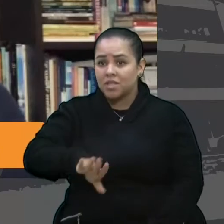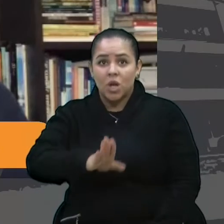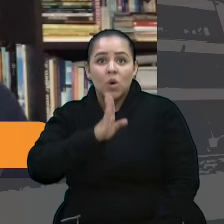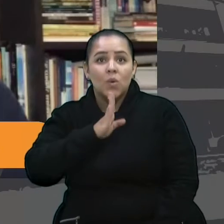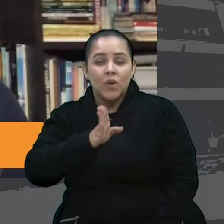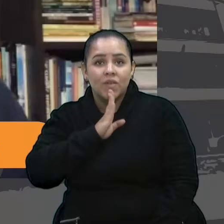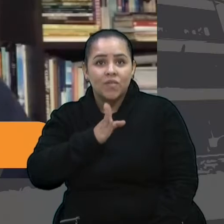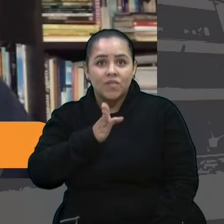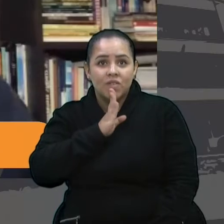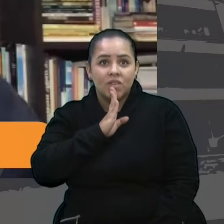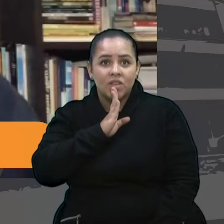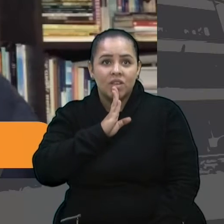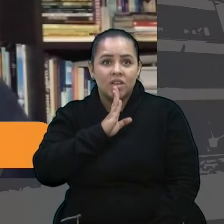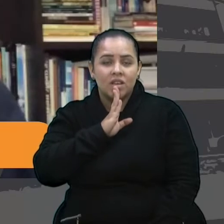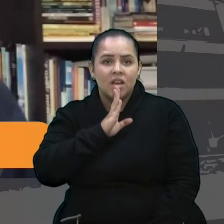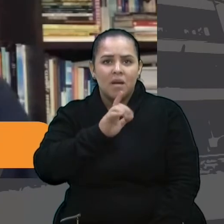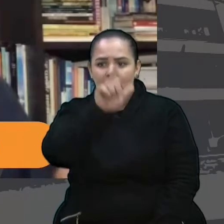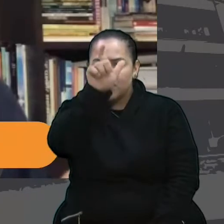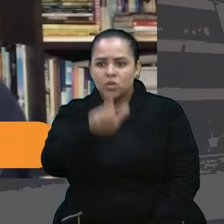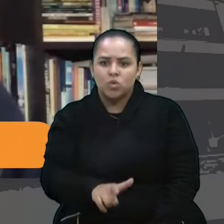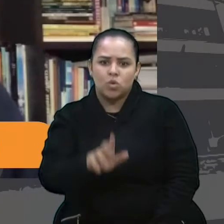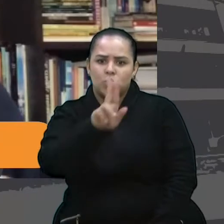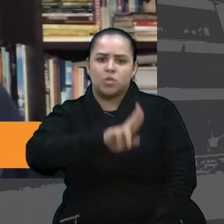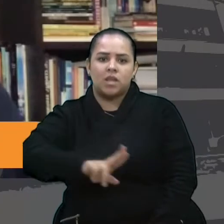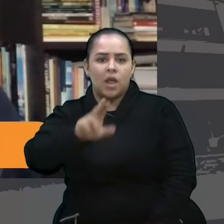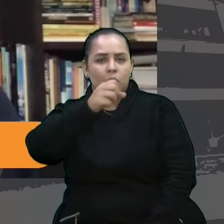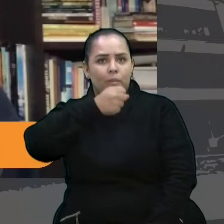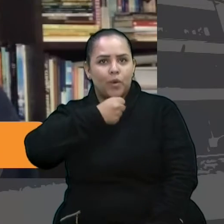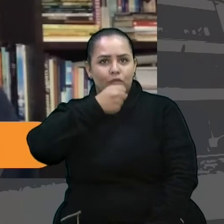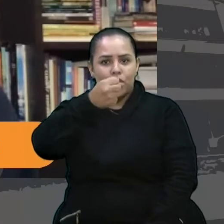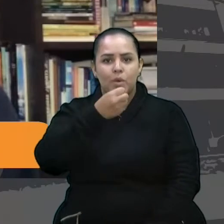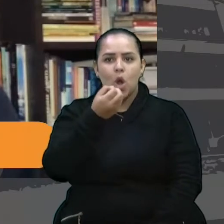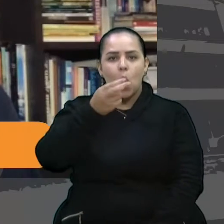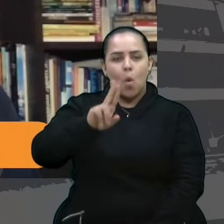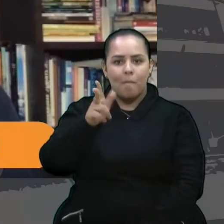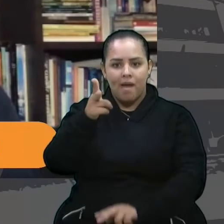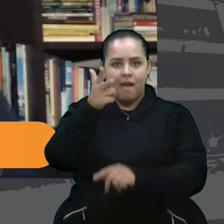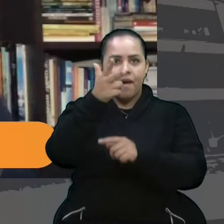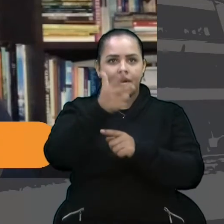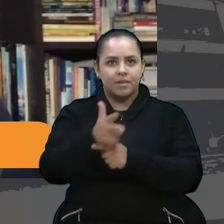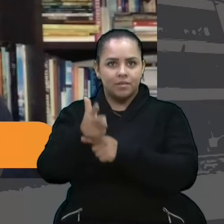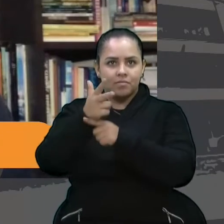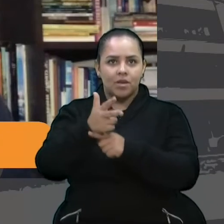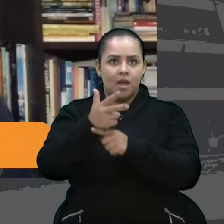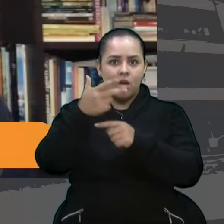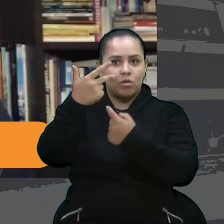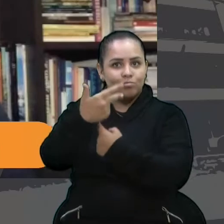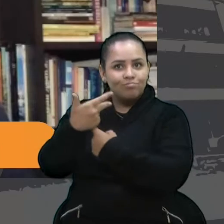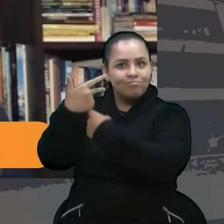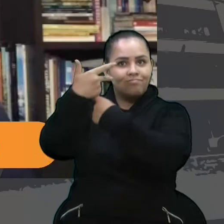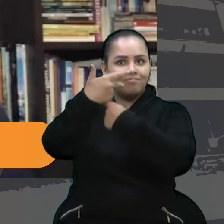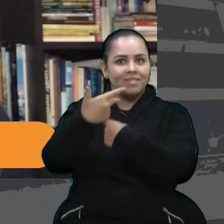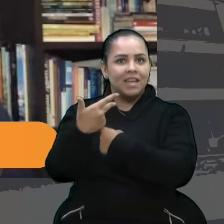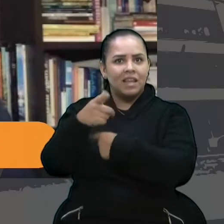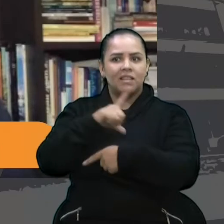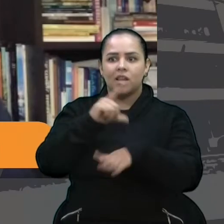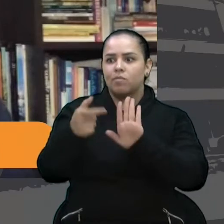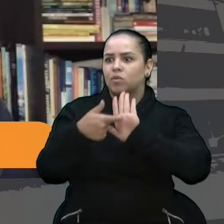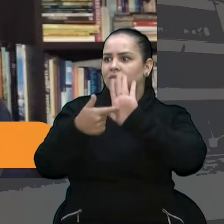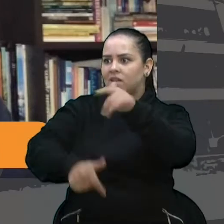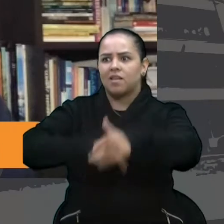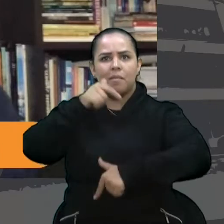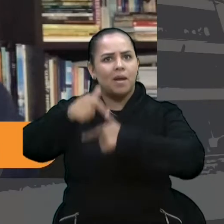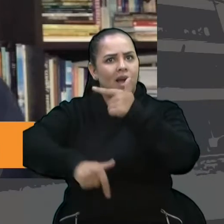conhecer quem está usando de um microfone, de uma câmera, e tem que mostrar serviço durante muitas décadas,